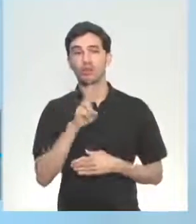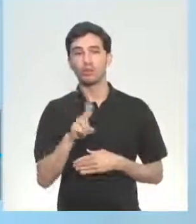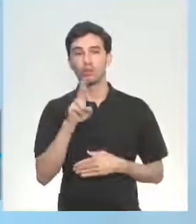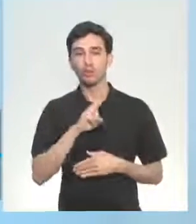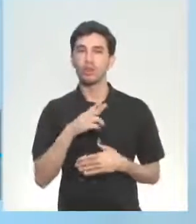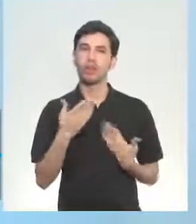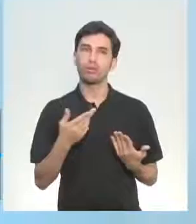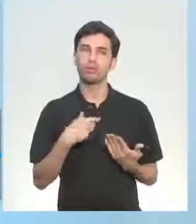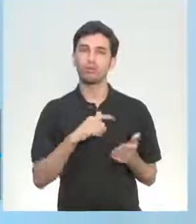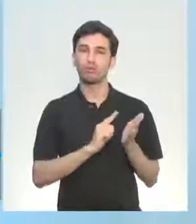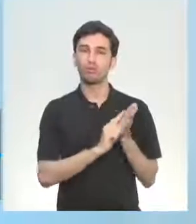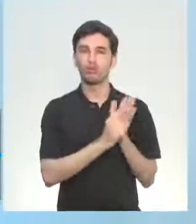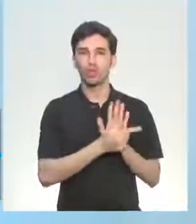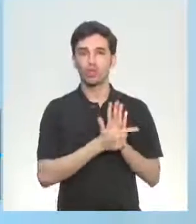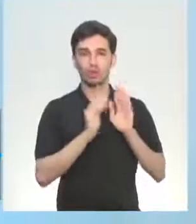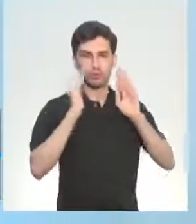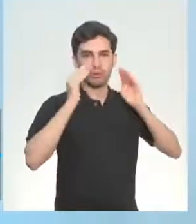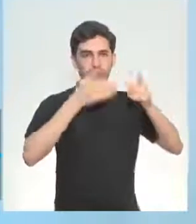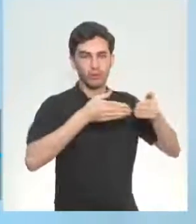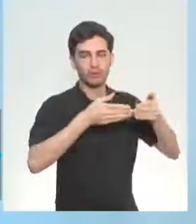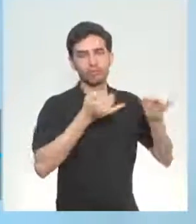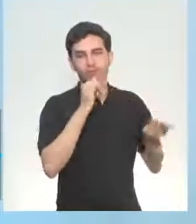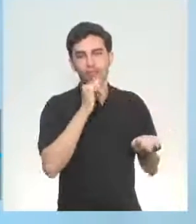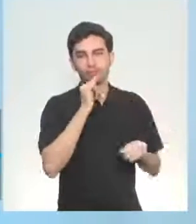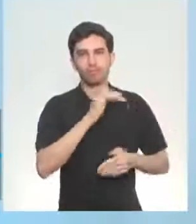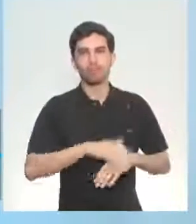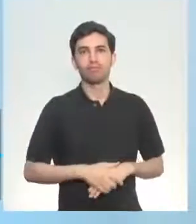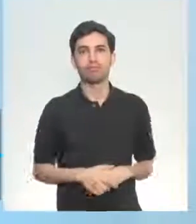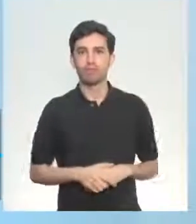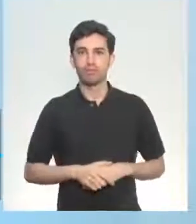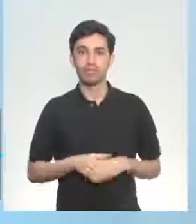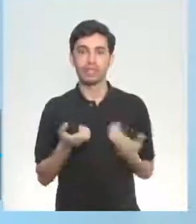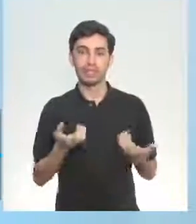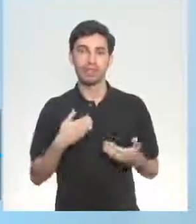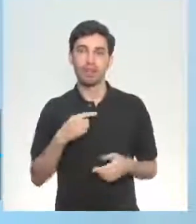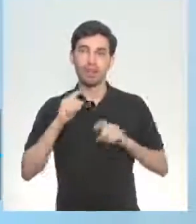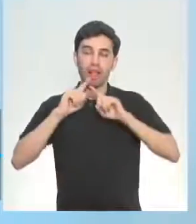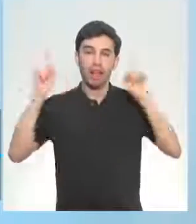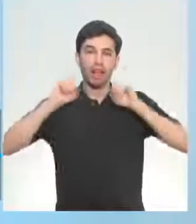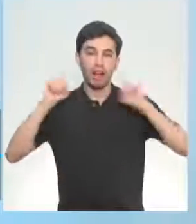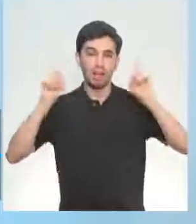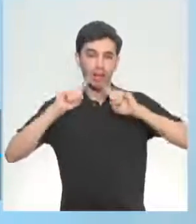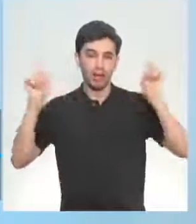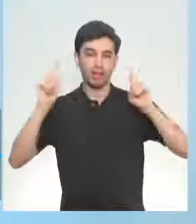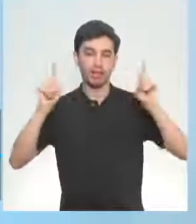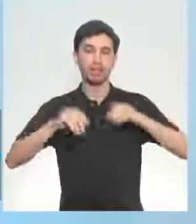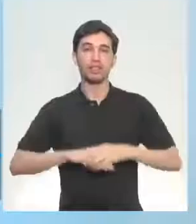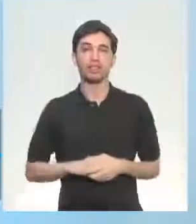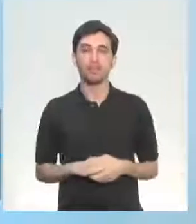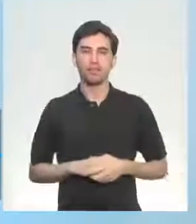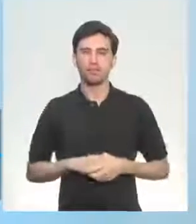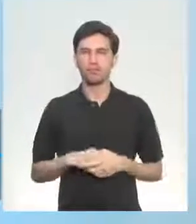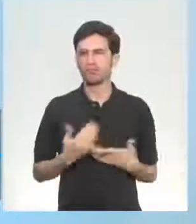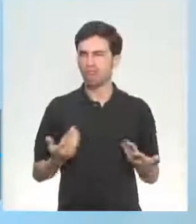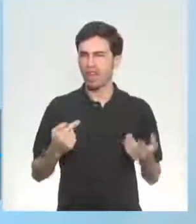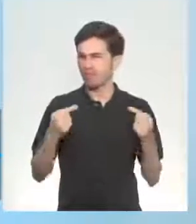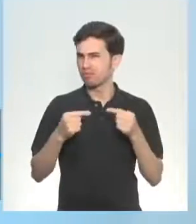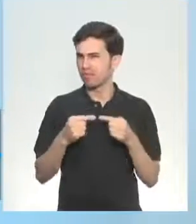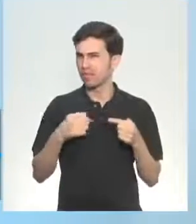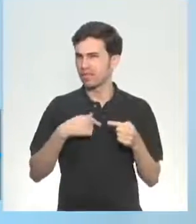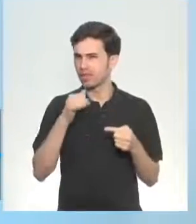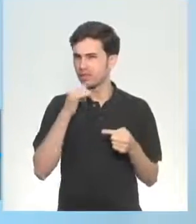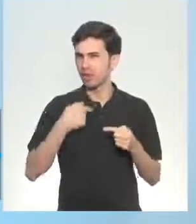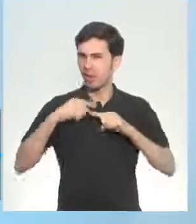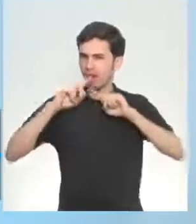determinado gênero. Então, vamos supor que eu queira reclamar, né, fazer uma reclamação. Tem sentido eu fazer